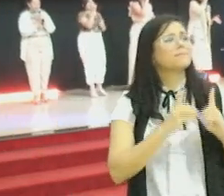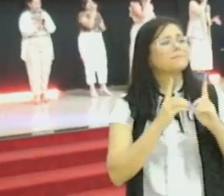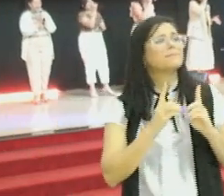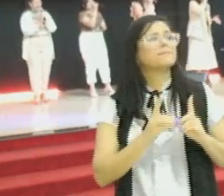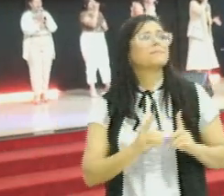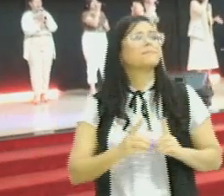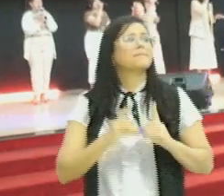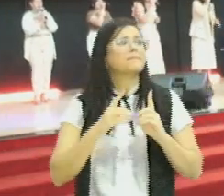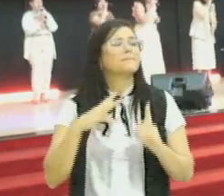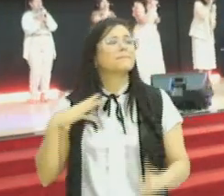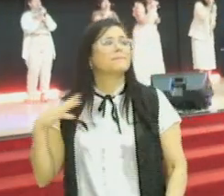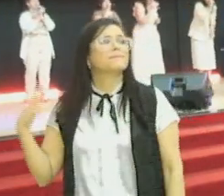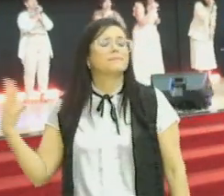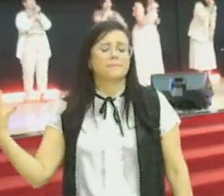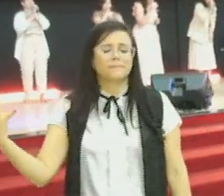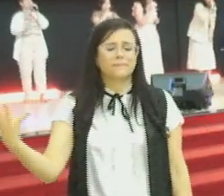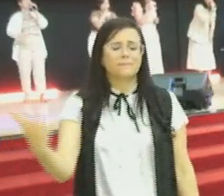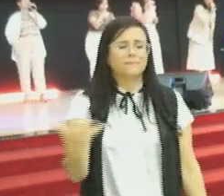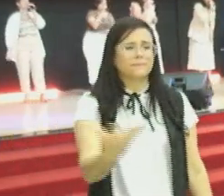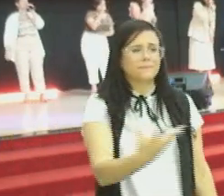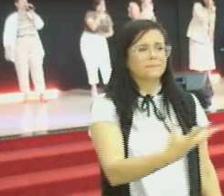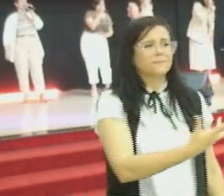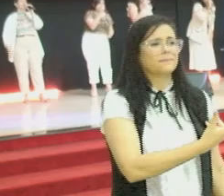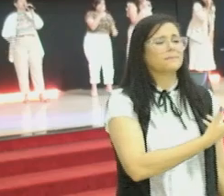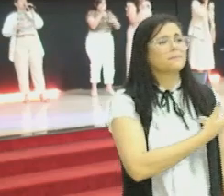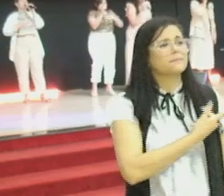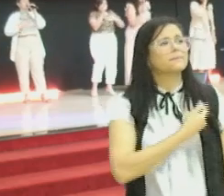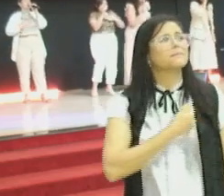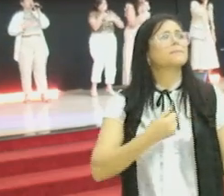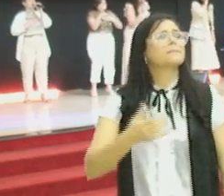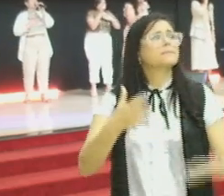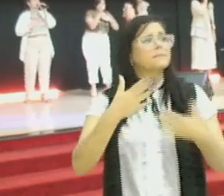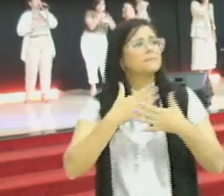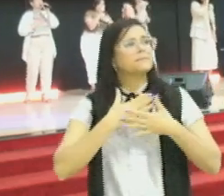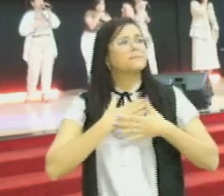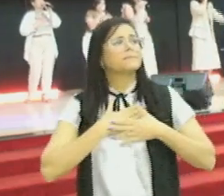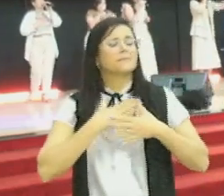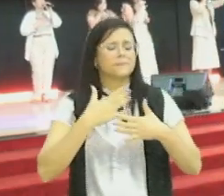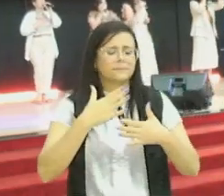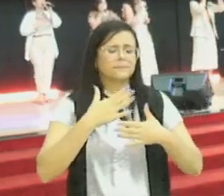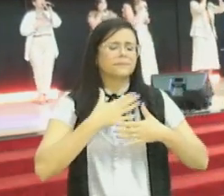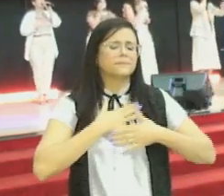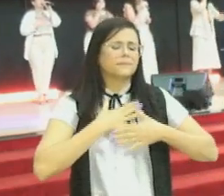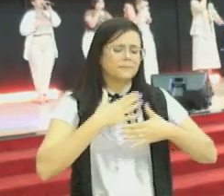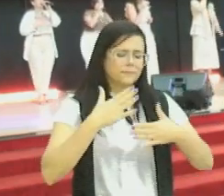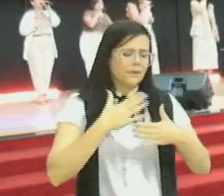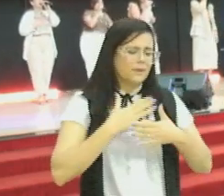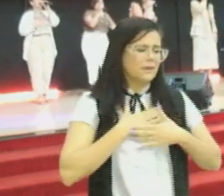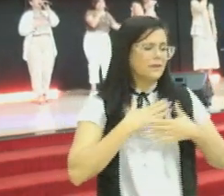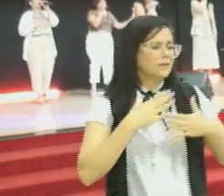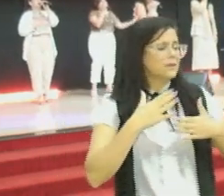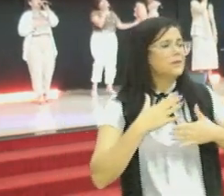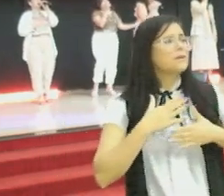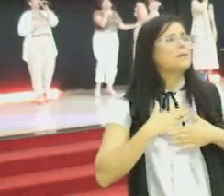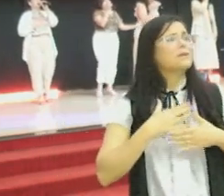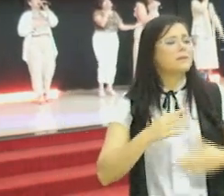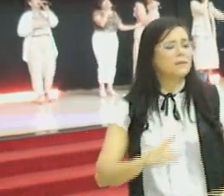de Deus, o Messias, o meu